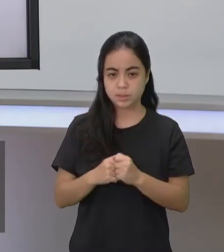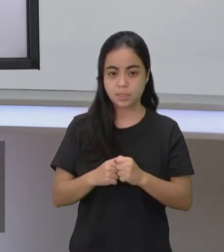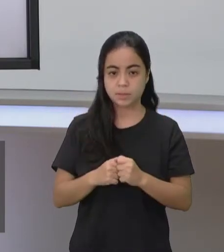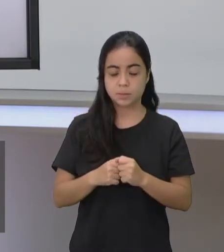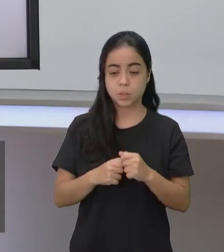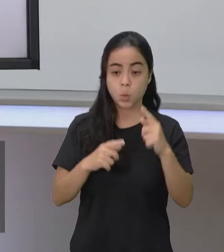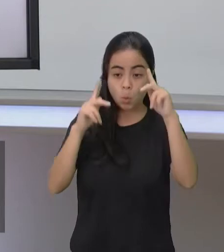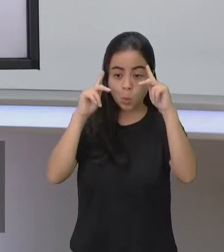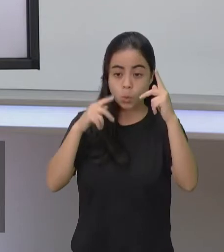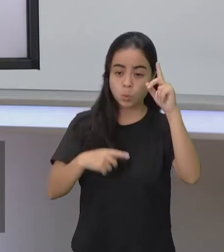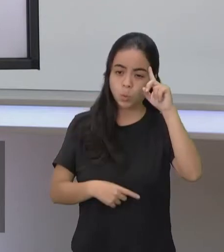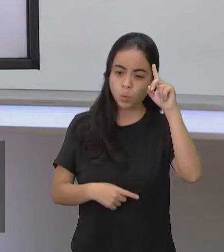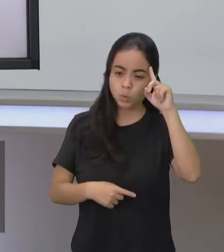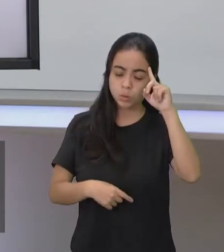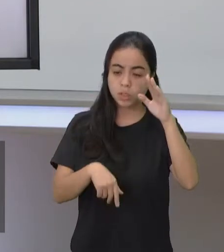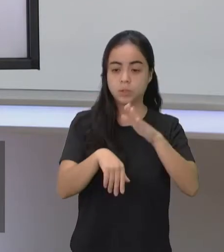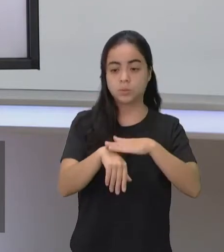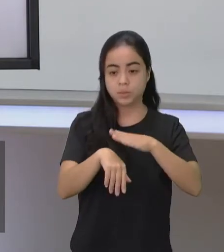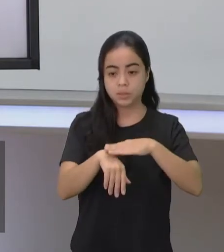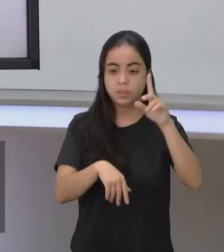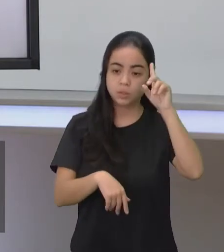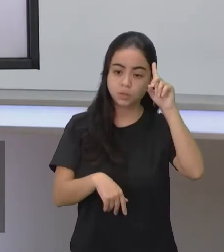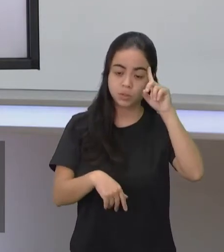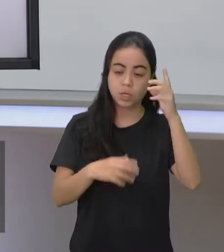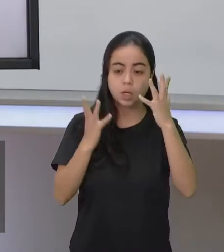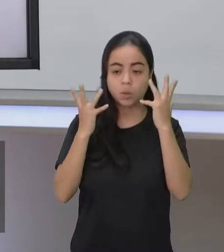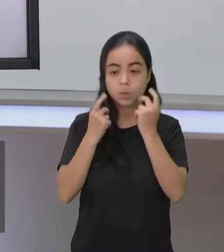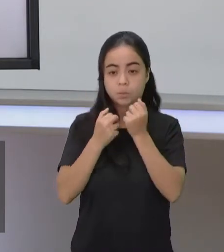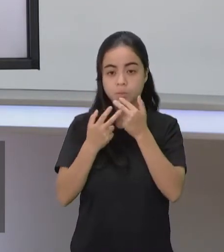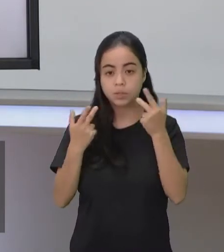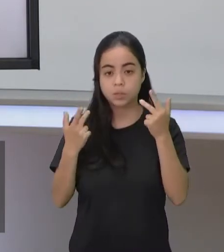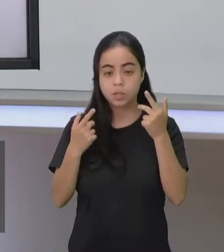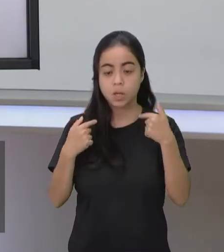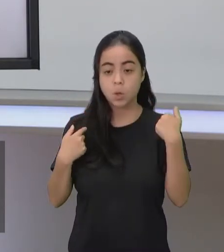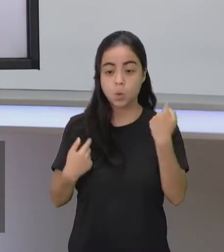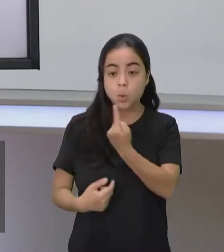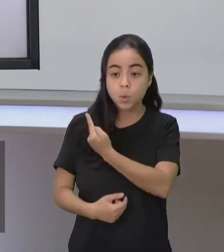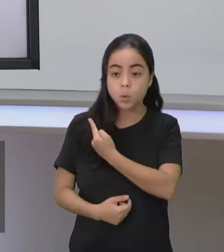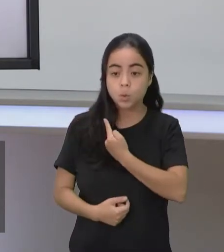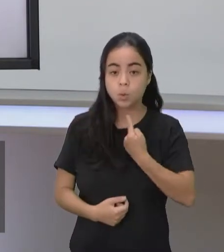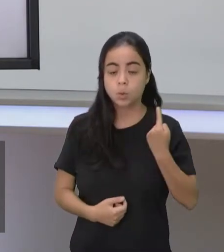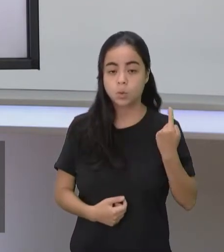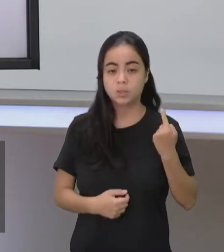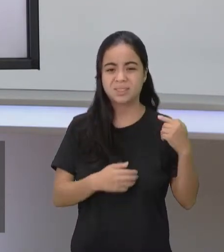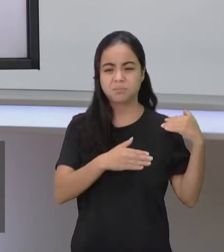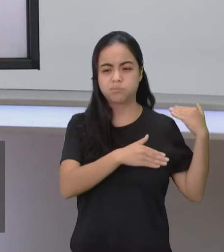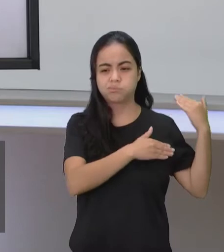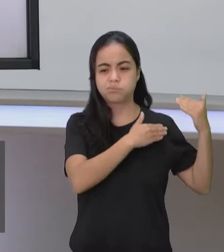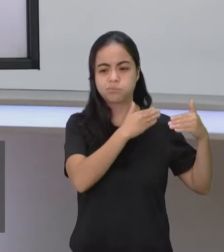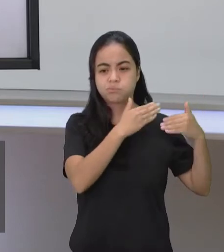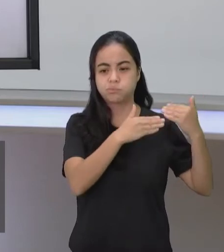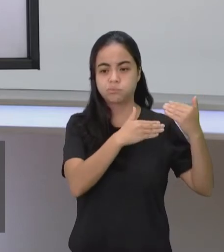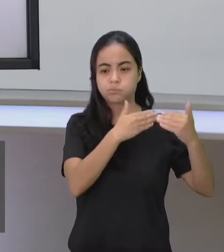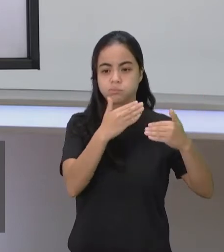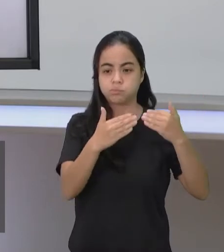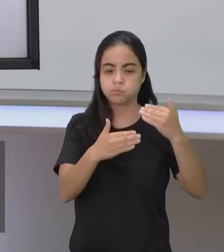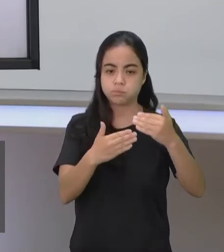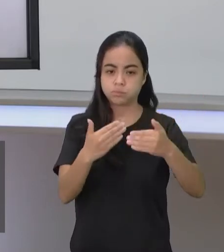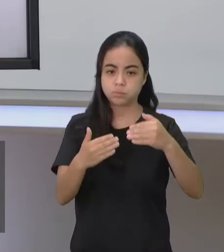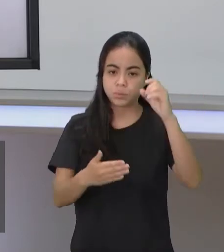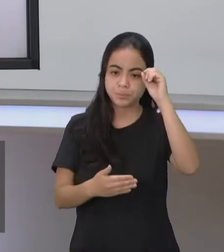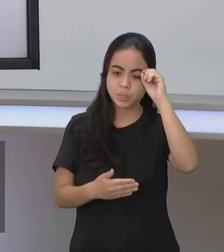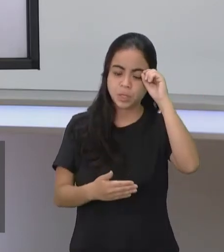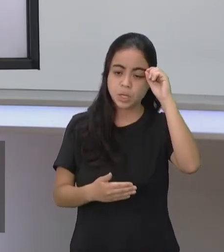ações diárias, de uma ação diária de um animal, é realmente que o nosso traz toda aquela bagagem da cultura, dos símbolos e